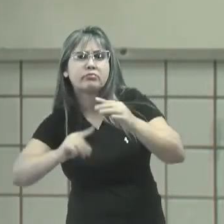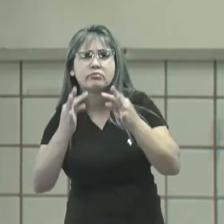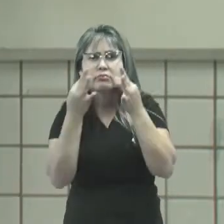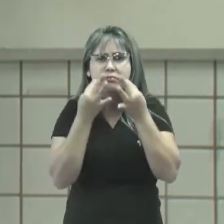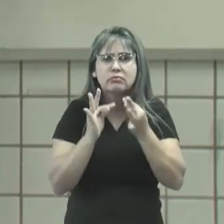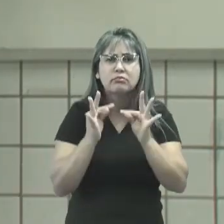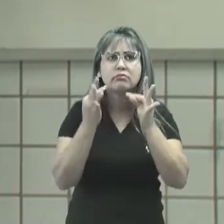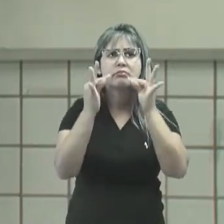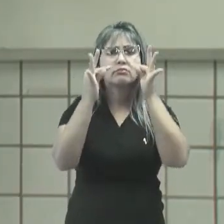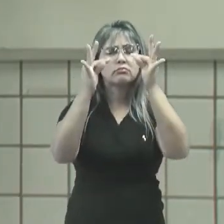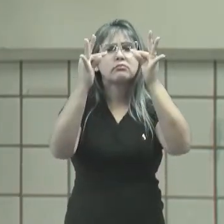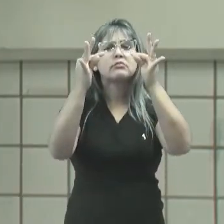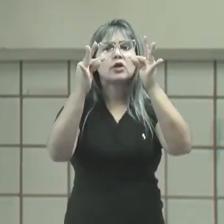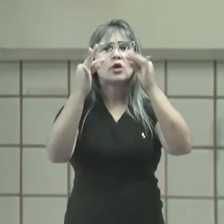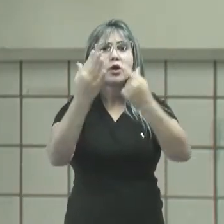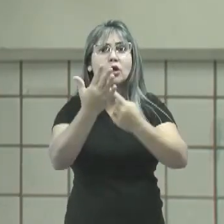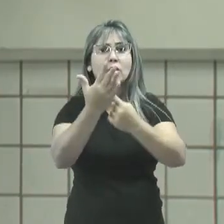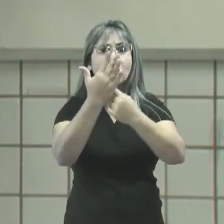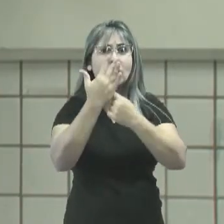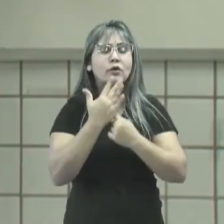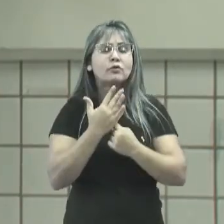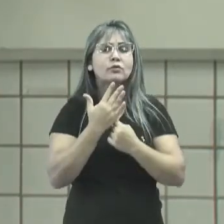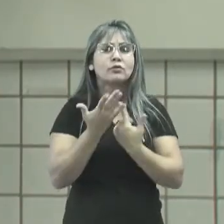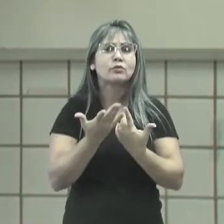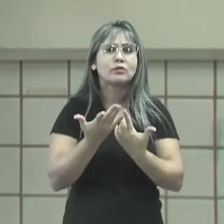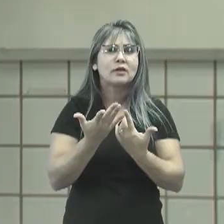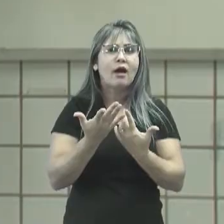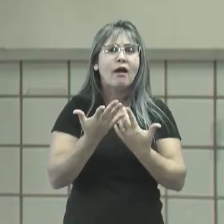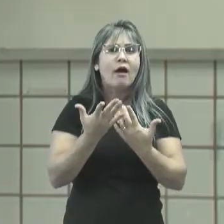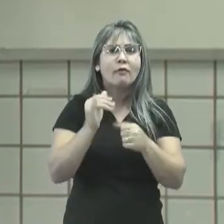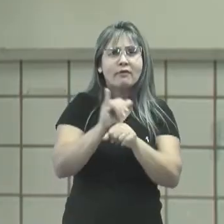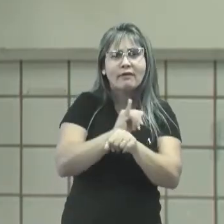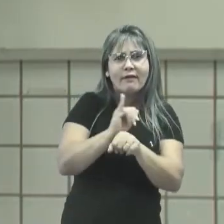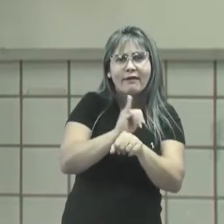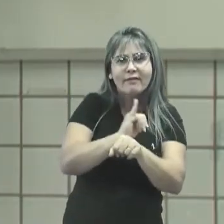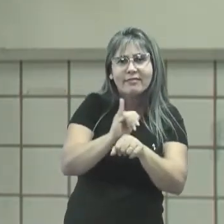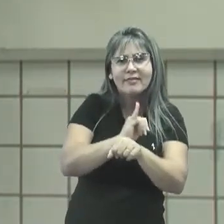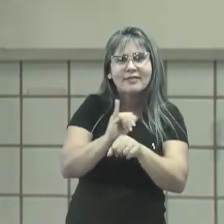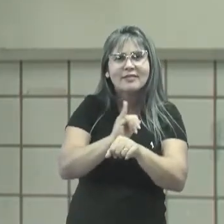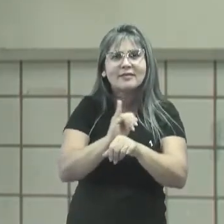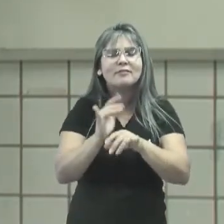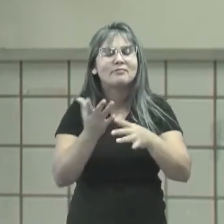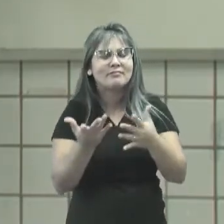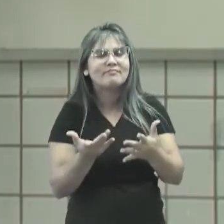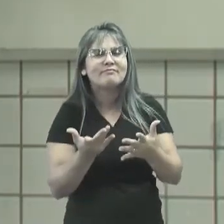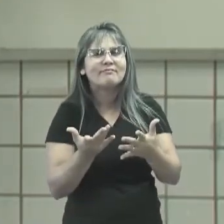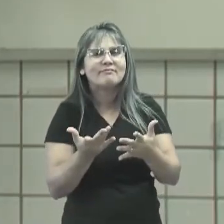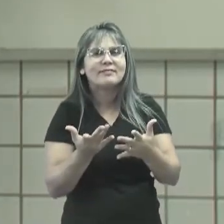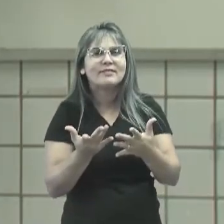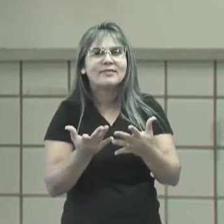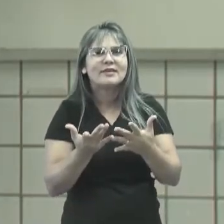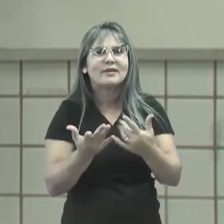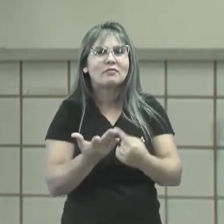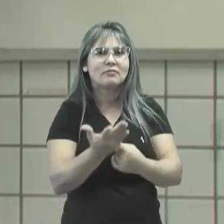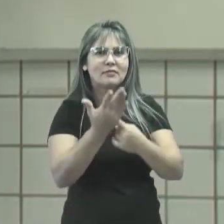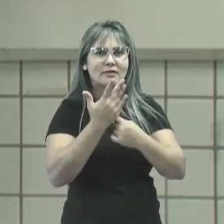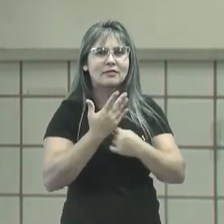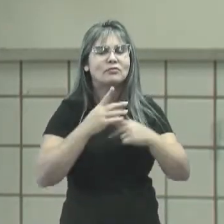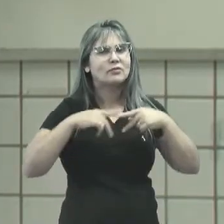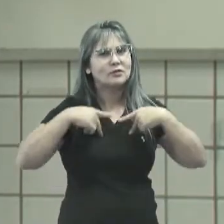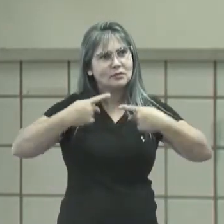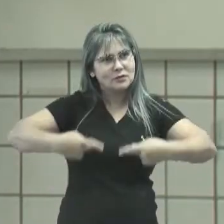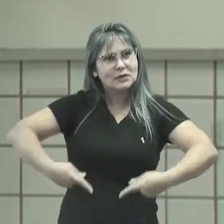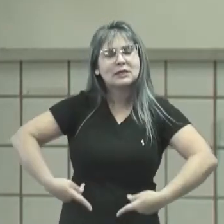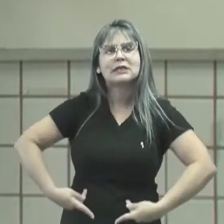ideal. E geralmente eles utilizam o grafeno para poder fazer essas produções. No caso, a biomecânica, que